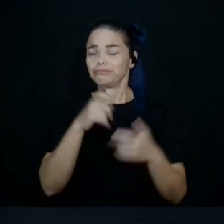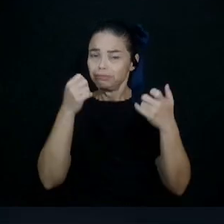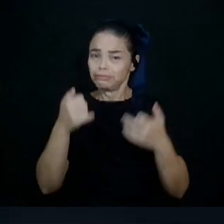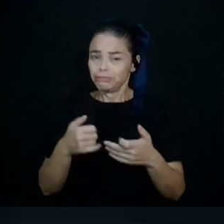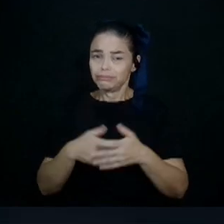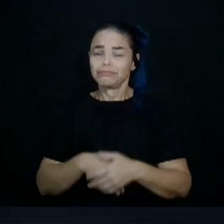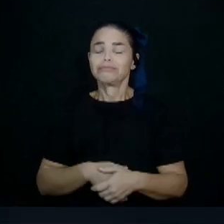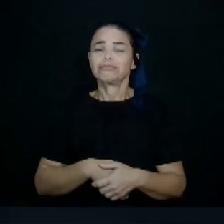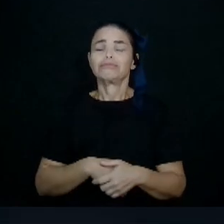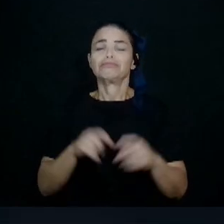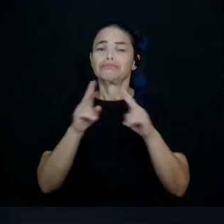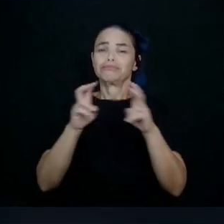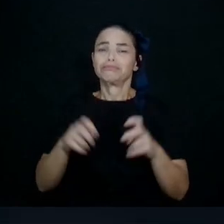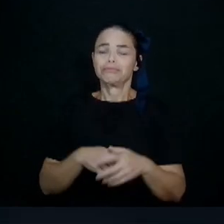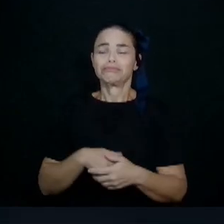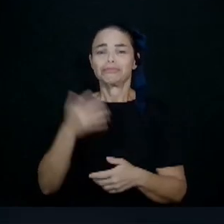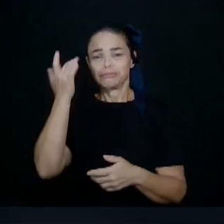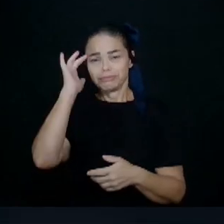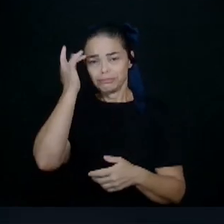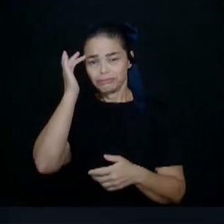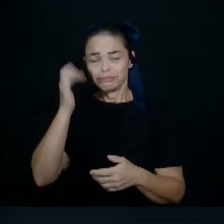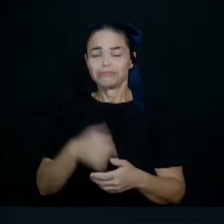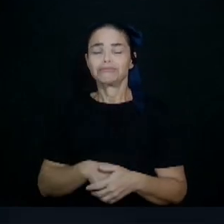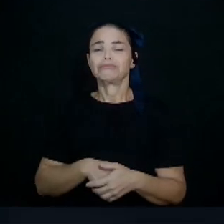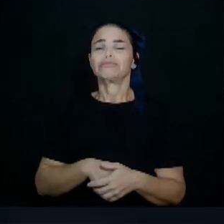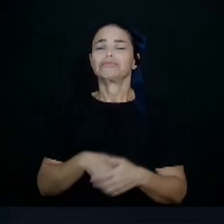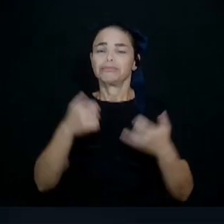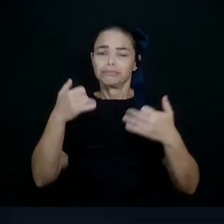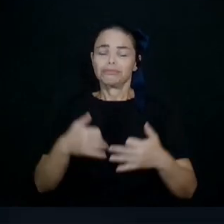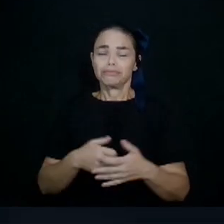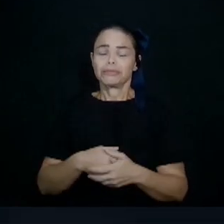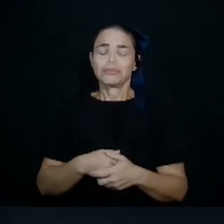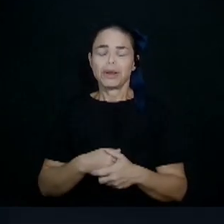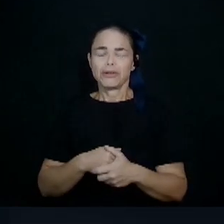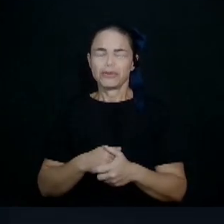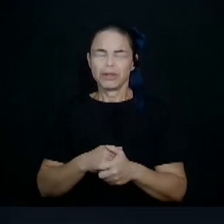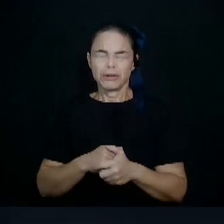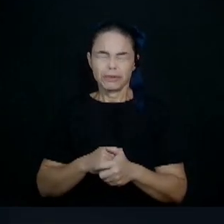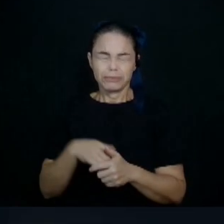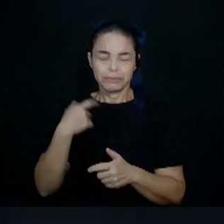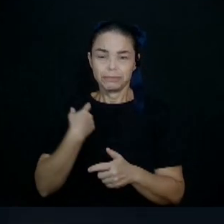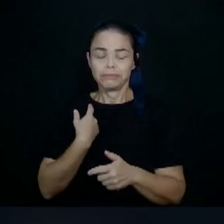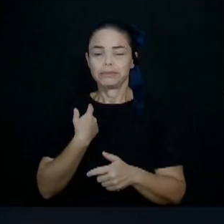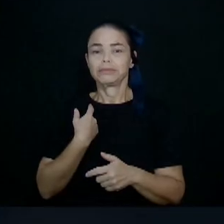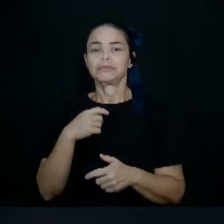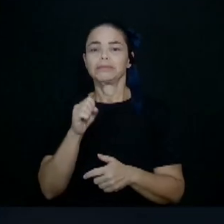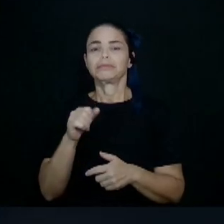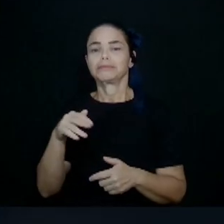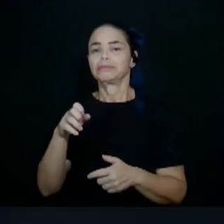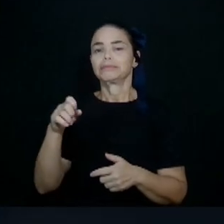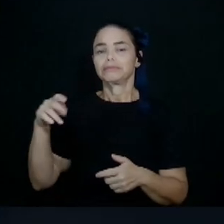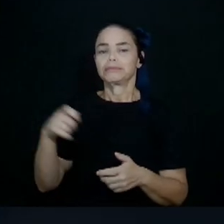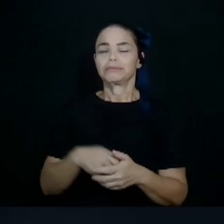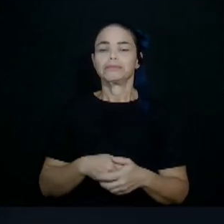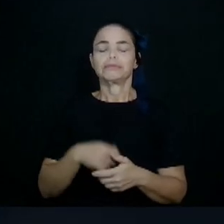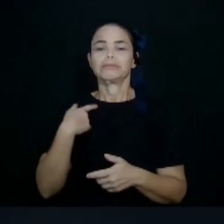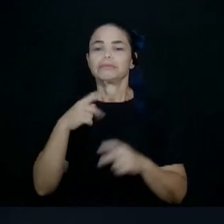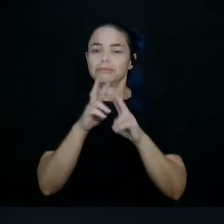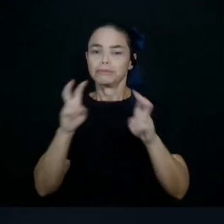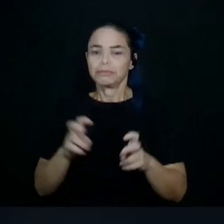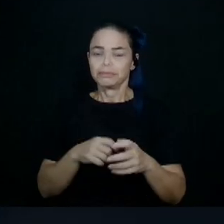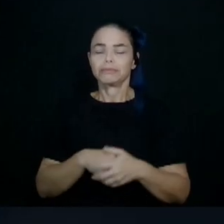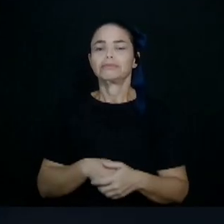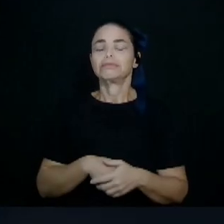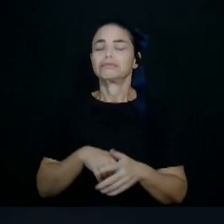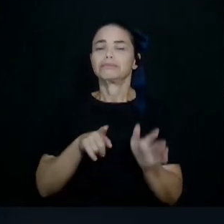aqui. Acho que a doutora pode reforçar para a Simone, doutora, por gentileza, sobre esse questionamento